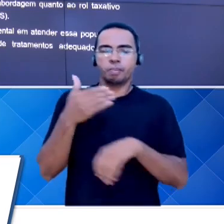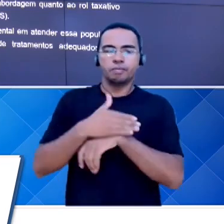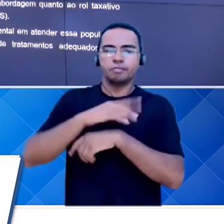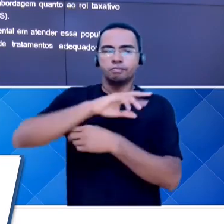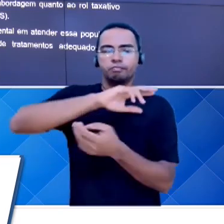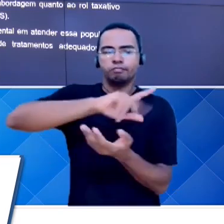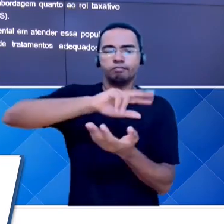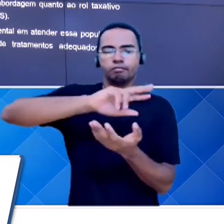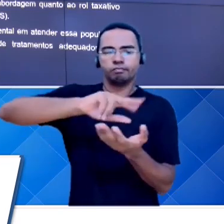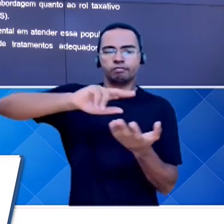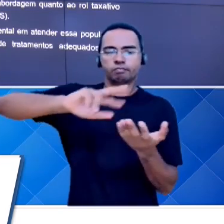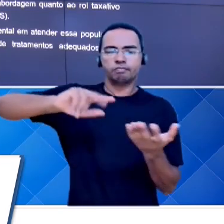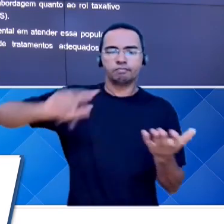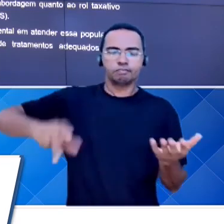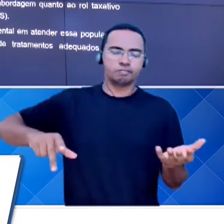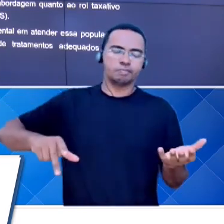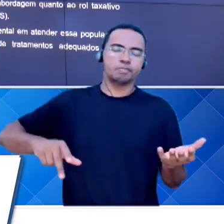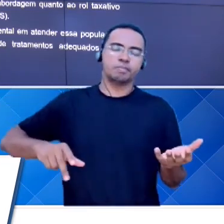outros, né?